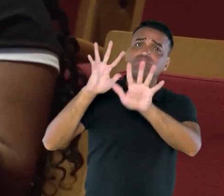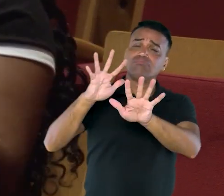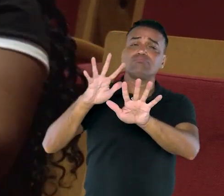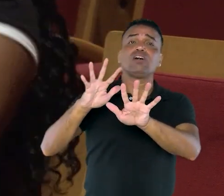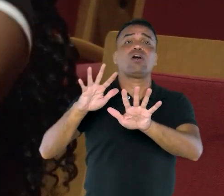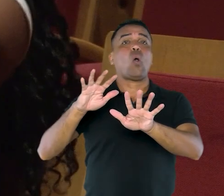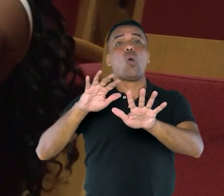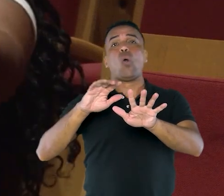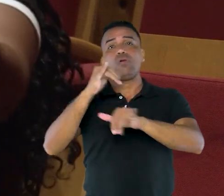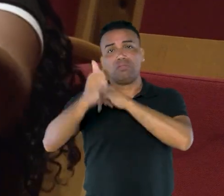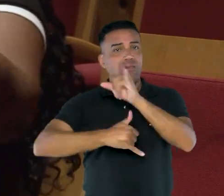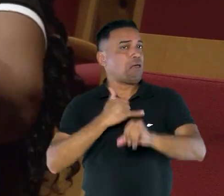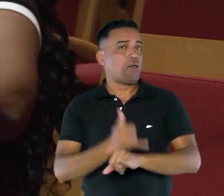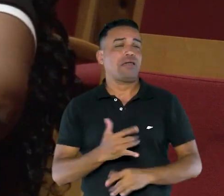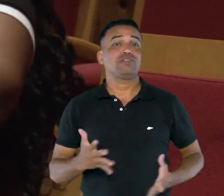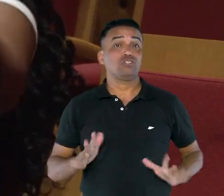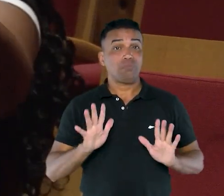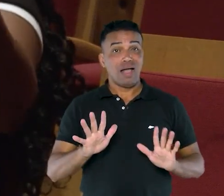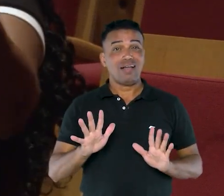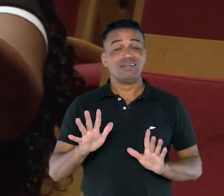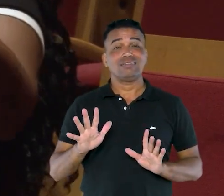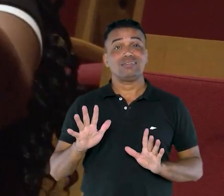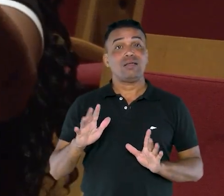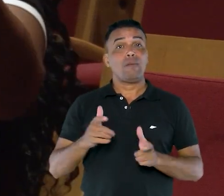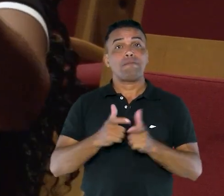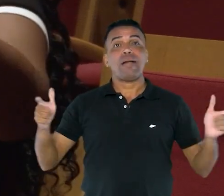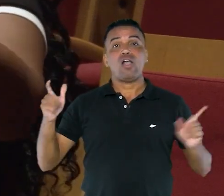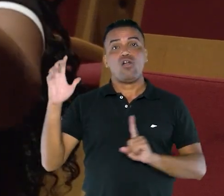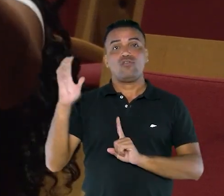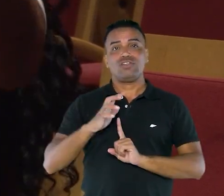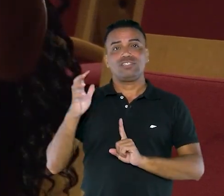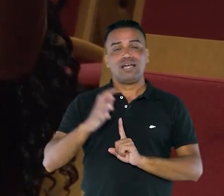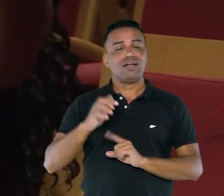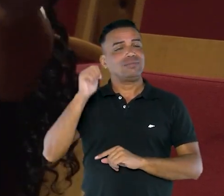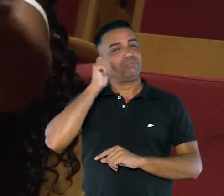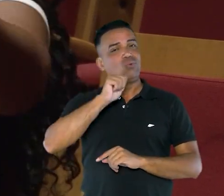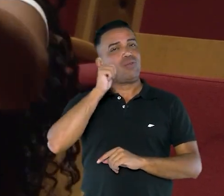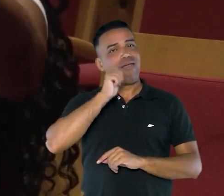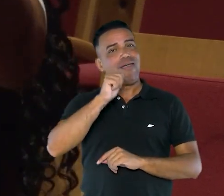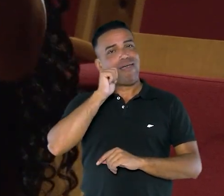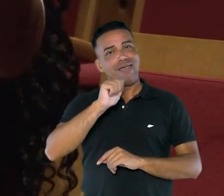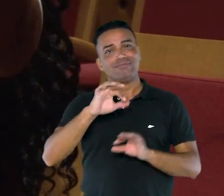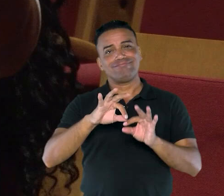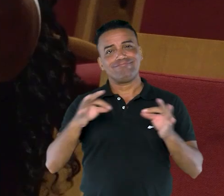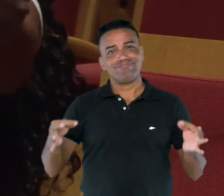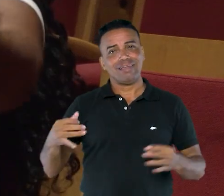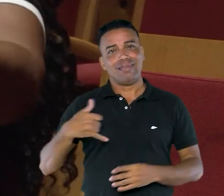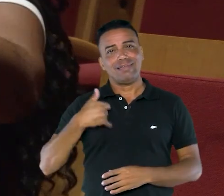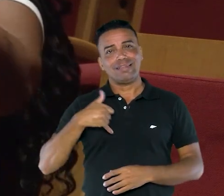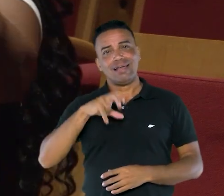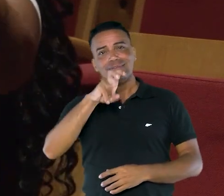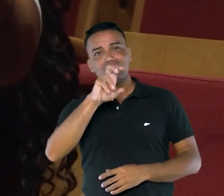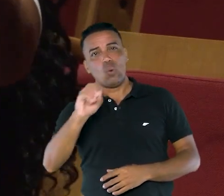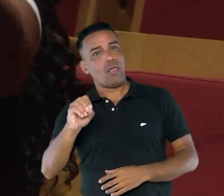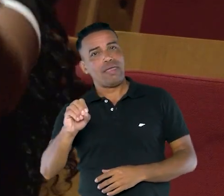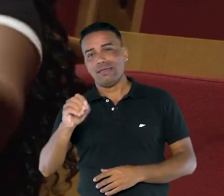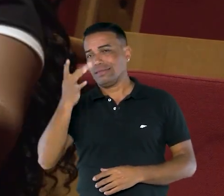Só que, do outro lado, o mais afetado lá na ponta é a dona Maria, de 50